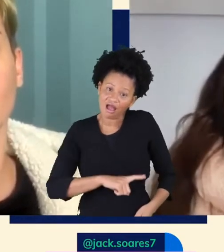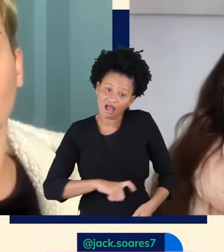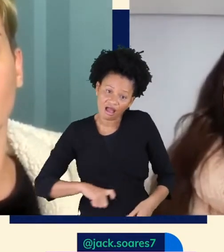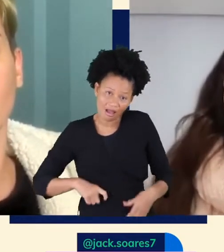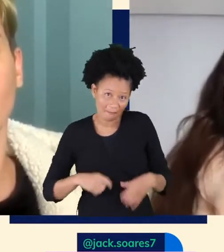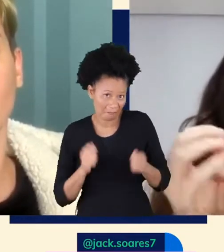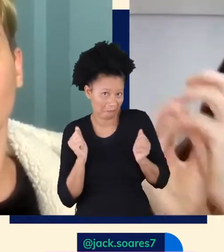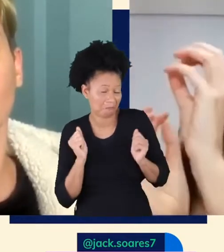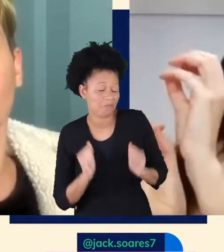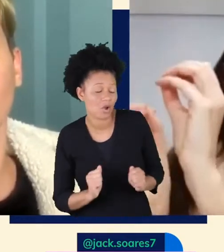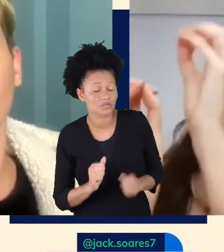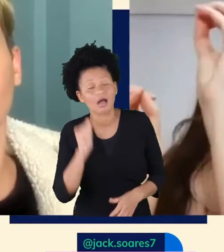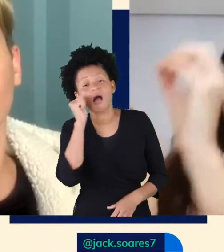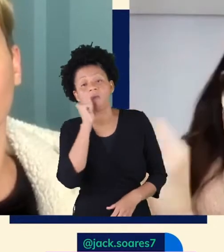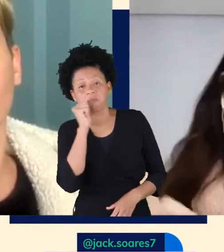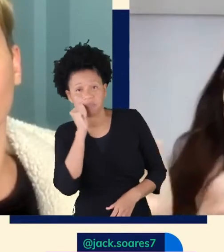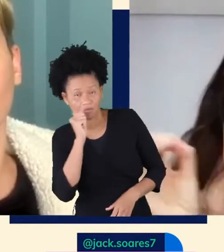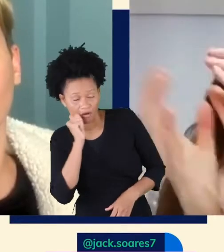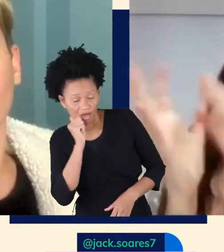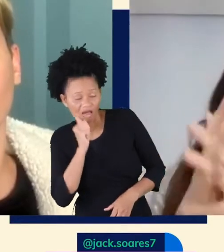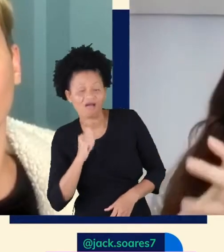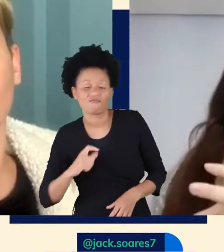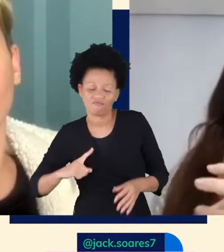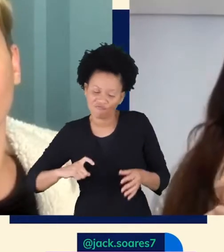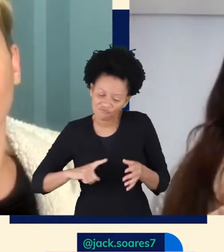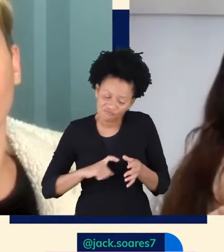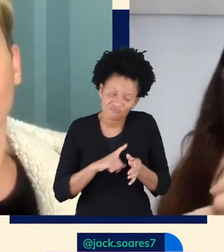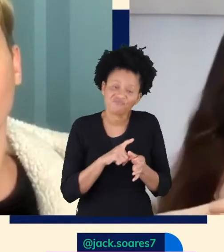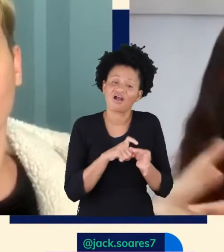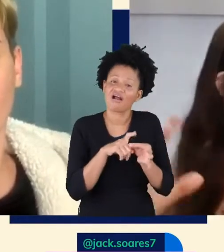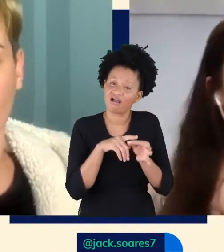ser verme, no caso da menina, o verme vem do bumbum para o